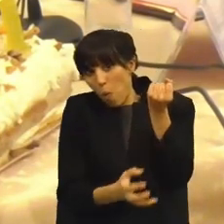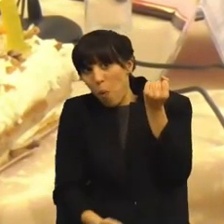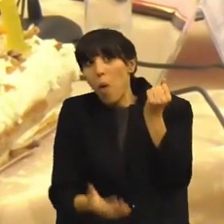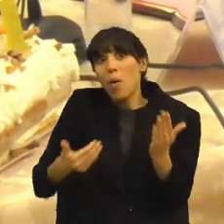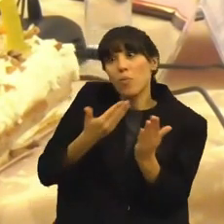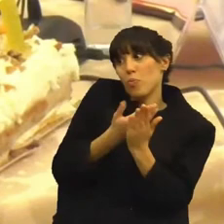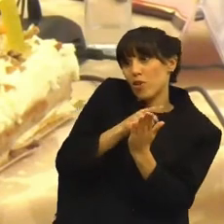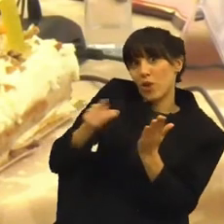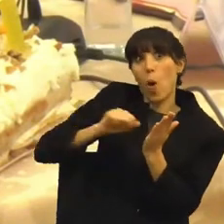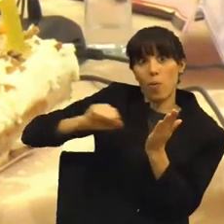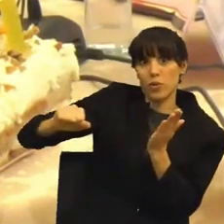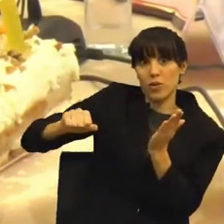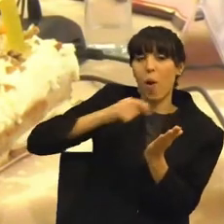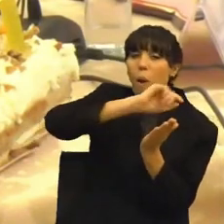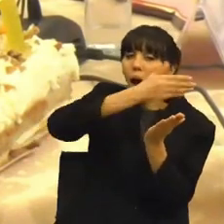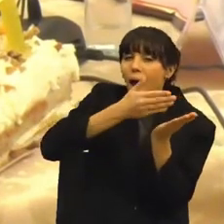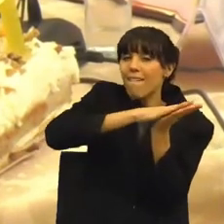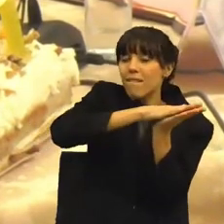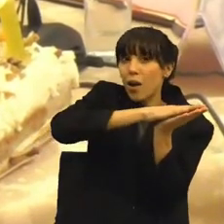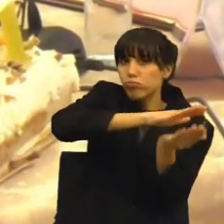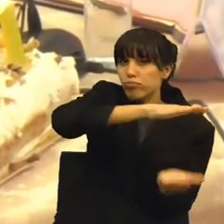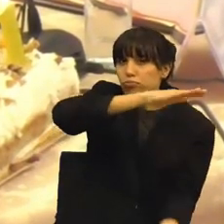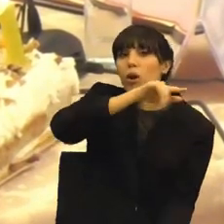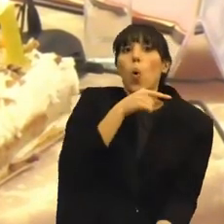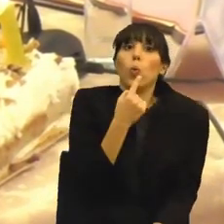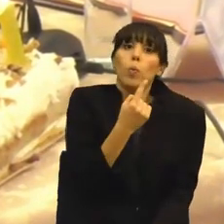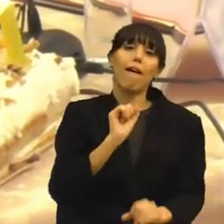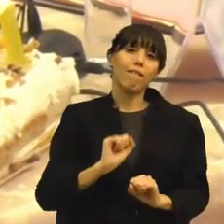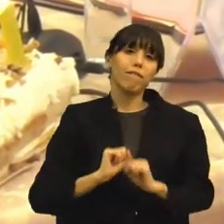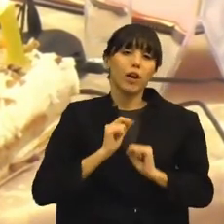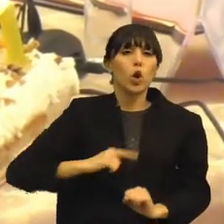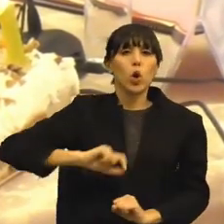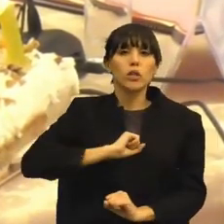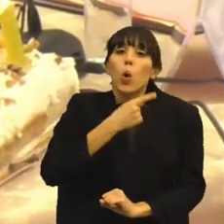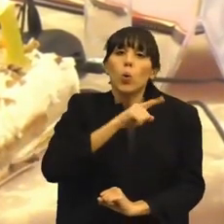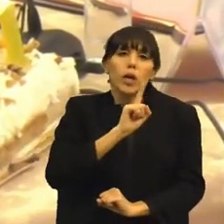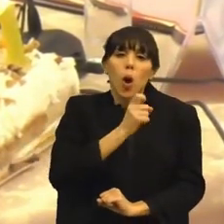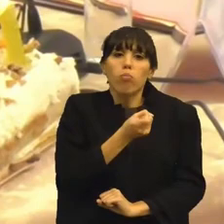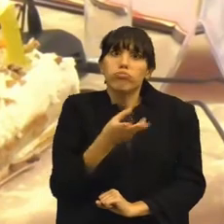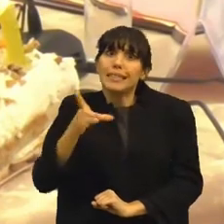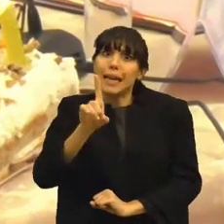propostas da oposição, está lá uma proposta nossa. E não é a única, Sr. Presidente. Estão lá outras 6.